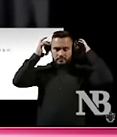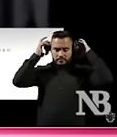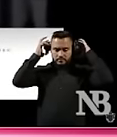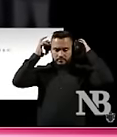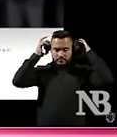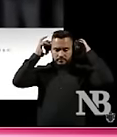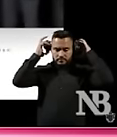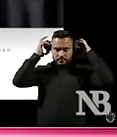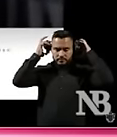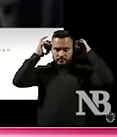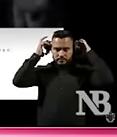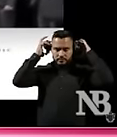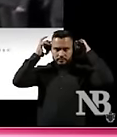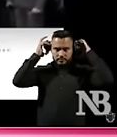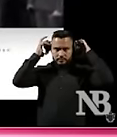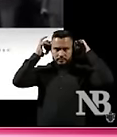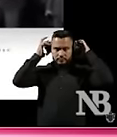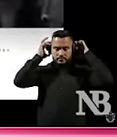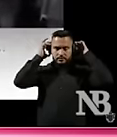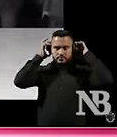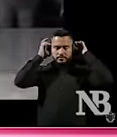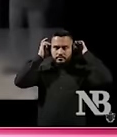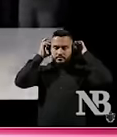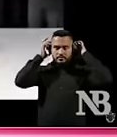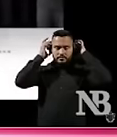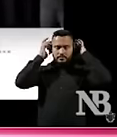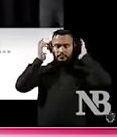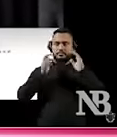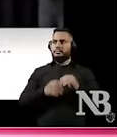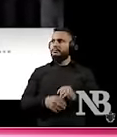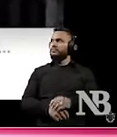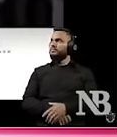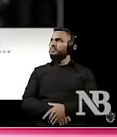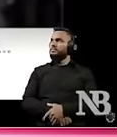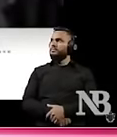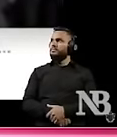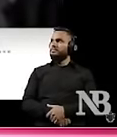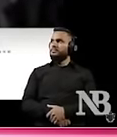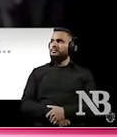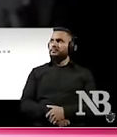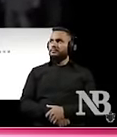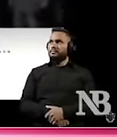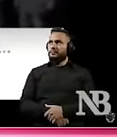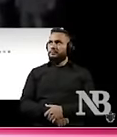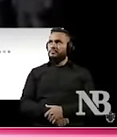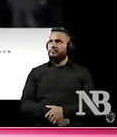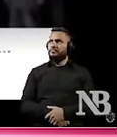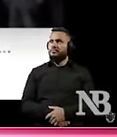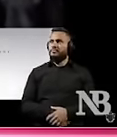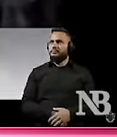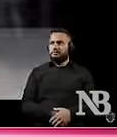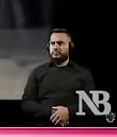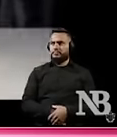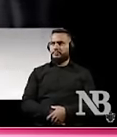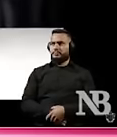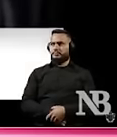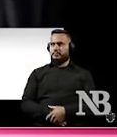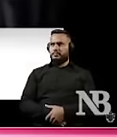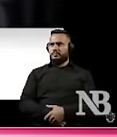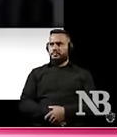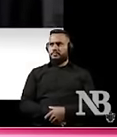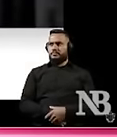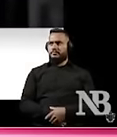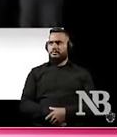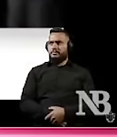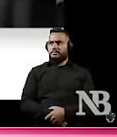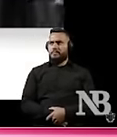Brasil, temos valores e vamos preservá-lo. Agora, o risco que eu vou correr, posso ficar sem nada, mas